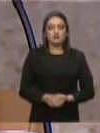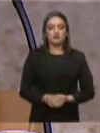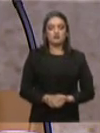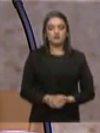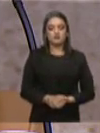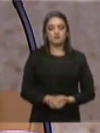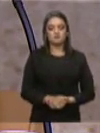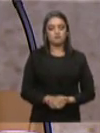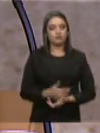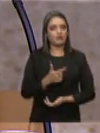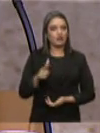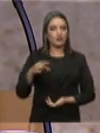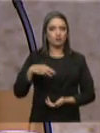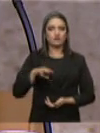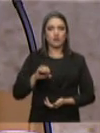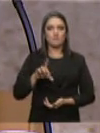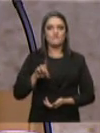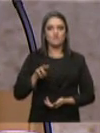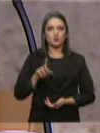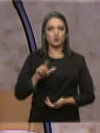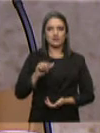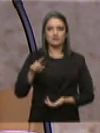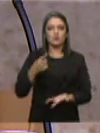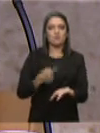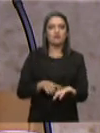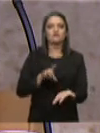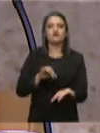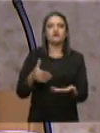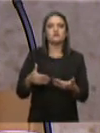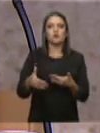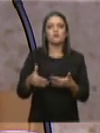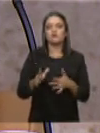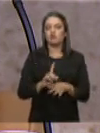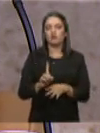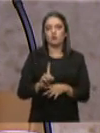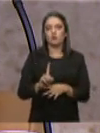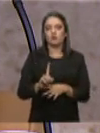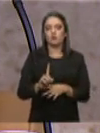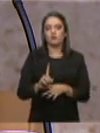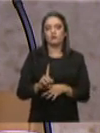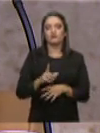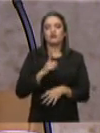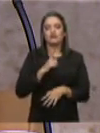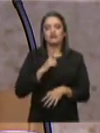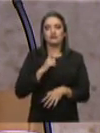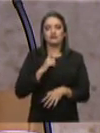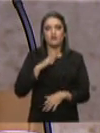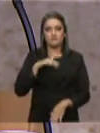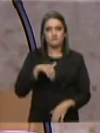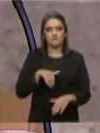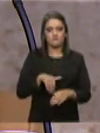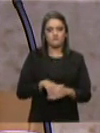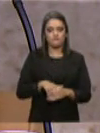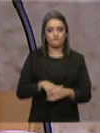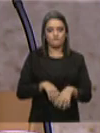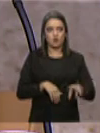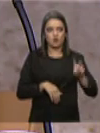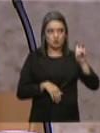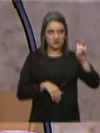não há modulação de efeitos. Nós temos 5 votos apenas